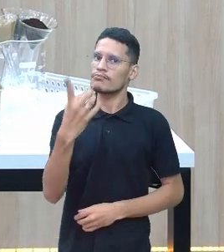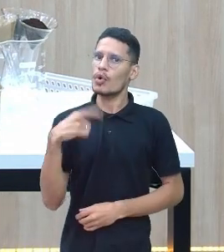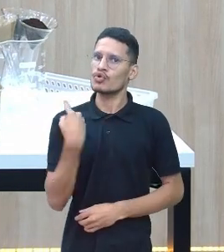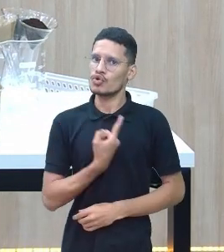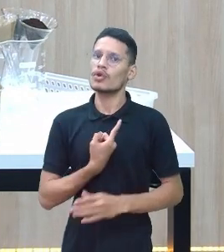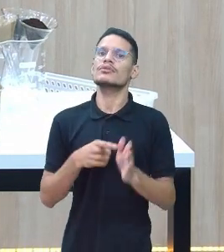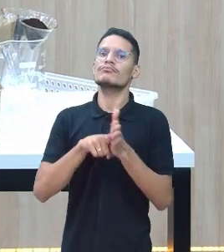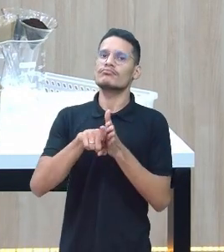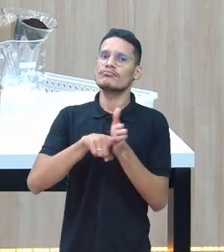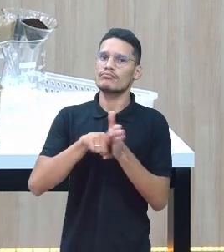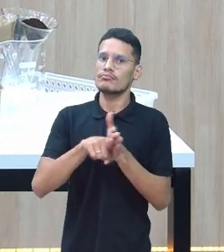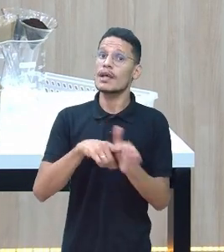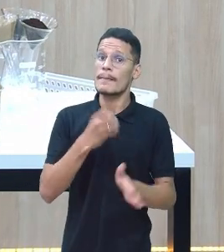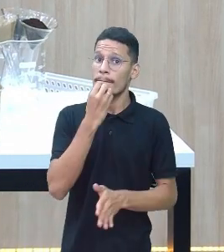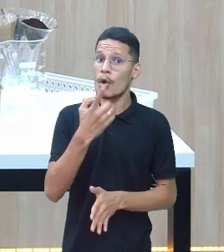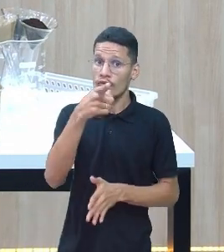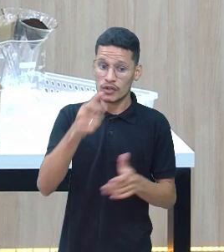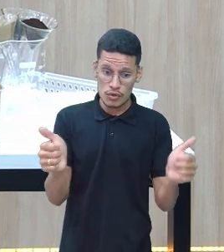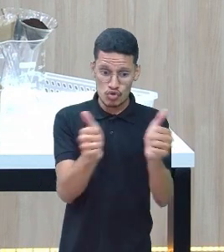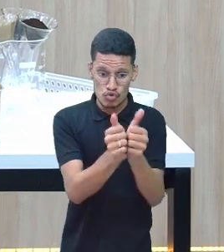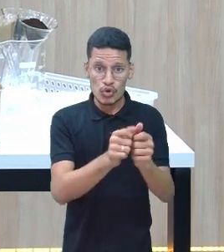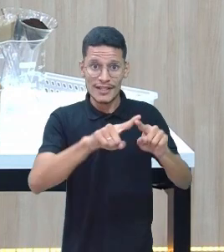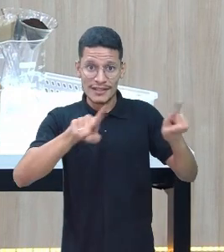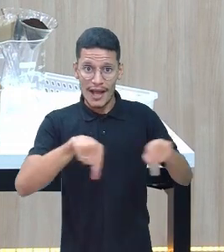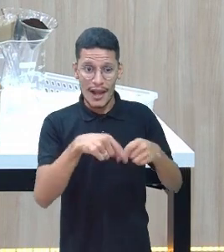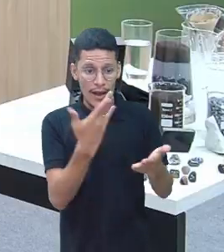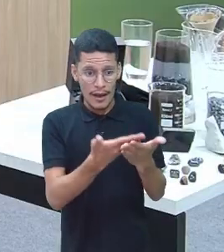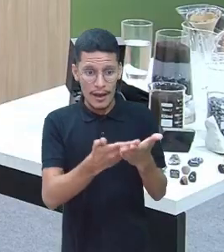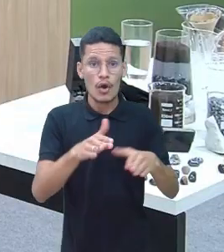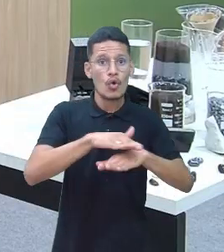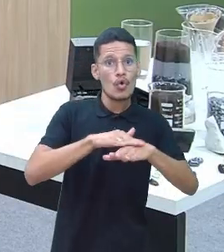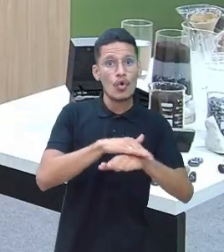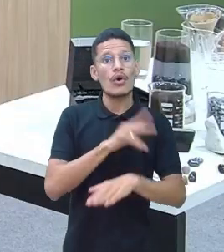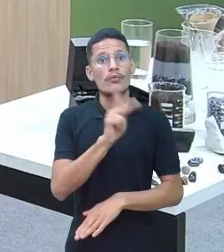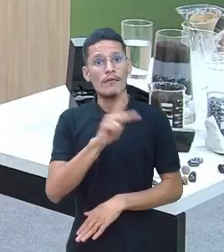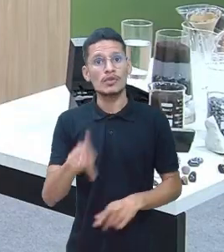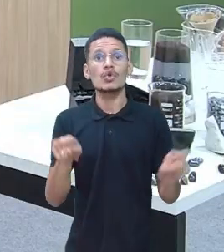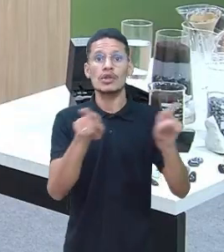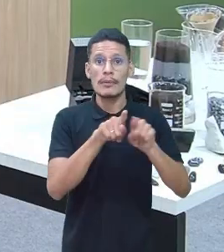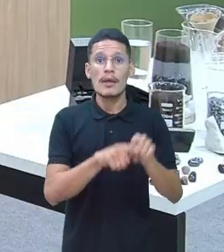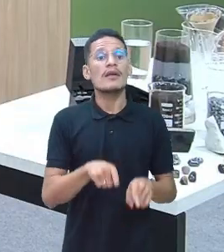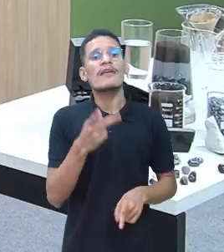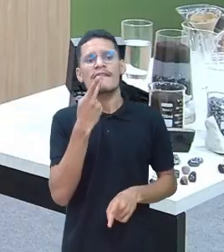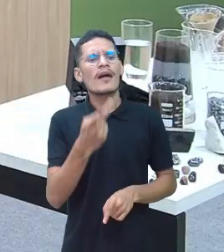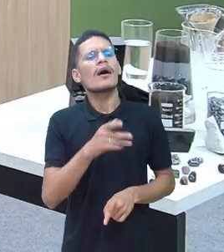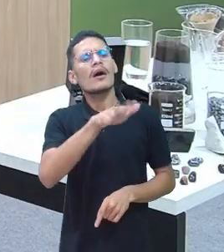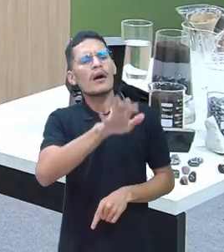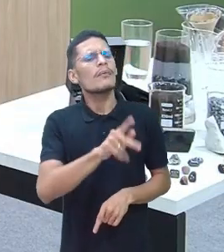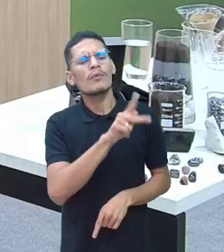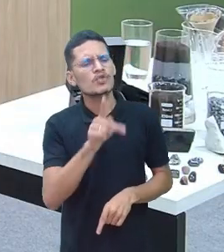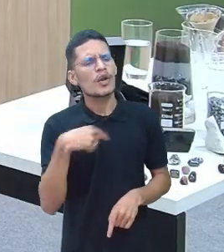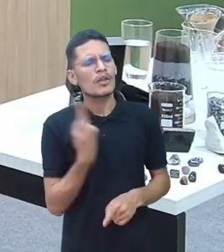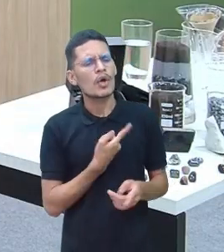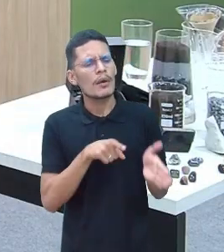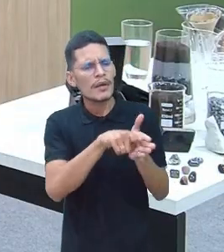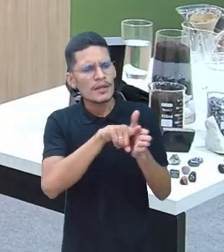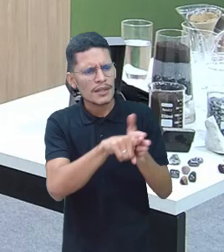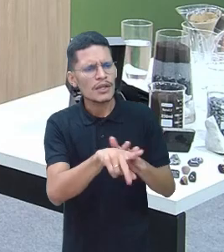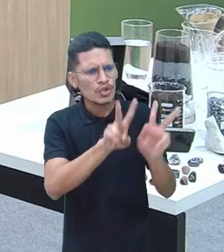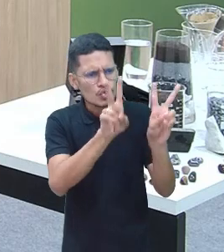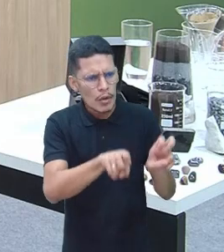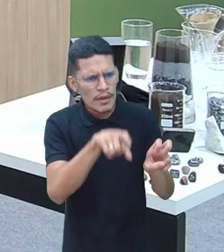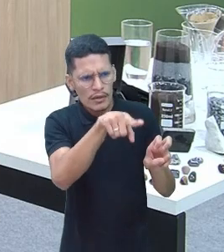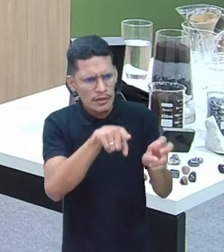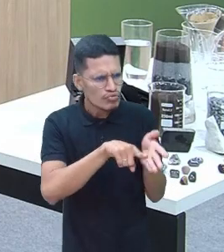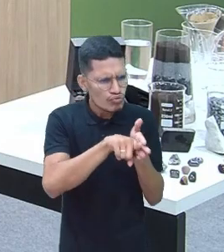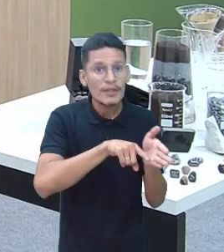Vai lá, leva para a tua sala de aula, conversa com o teu professor lá na escola e diz, professor, e então, vamos pesquisar sobre isso? Se